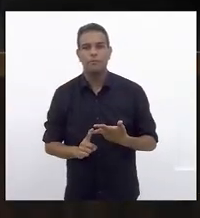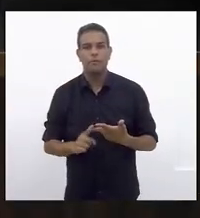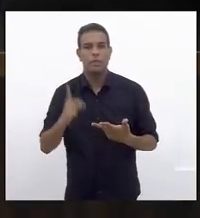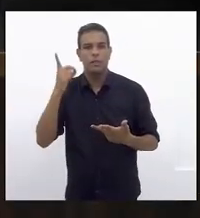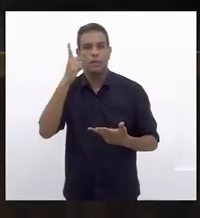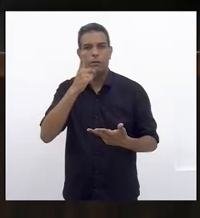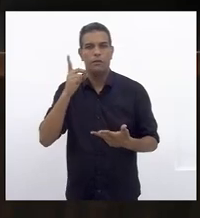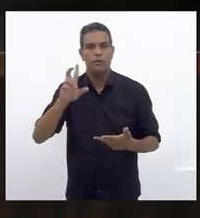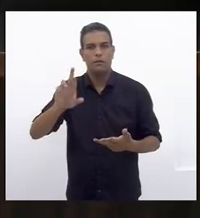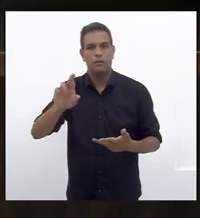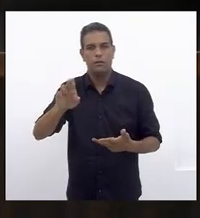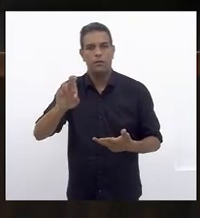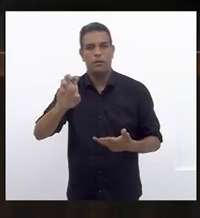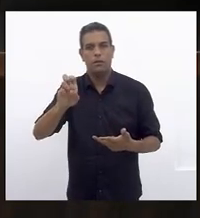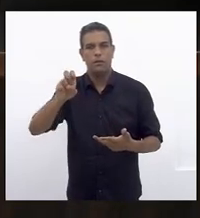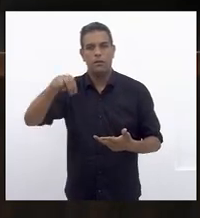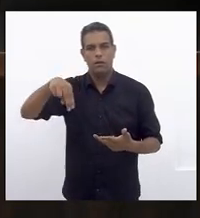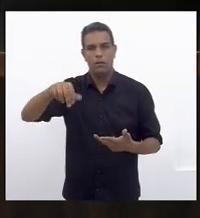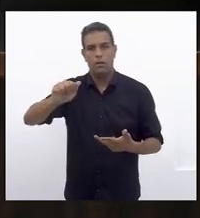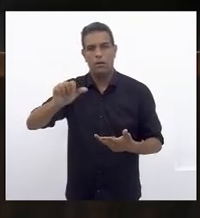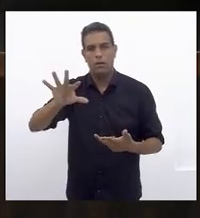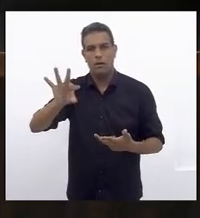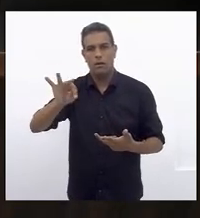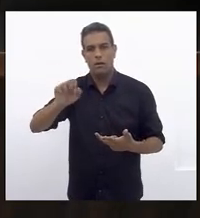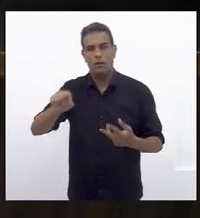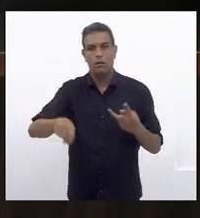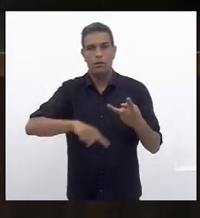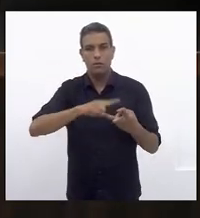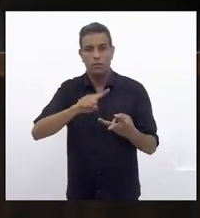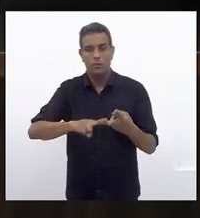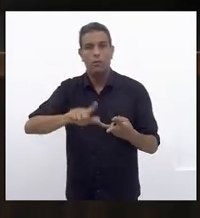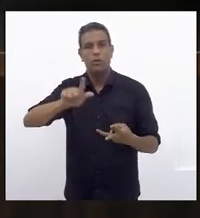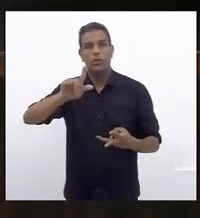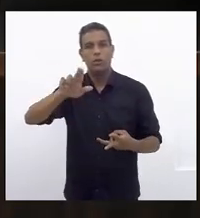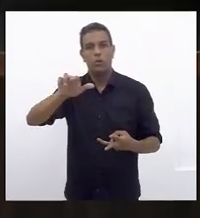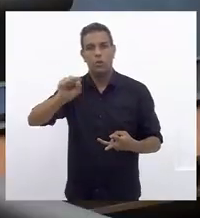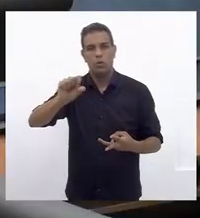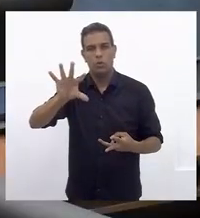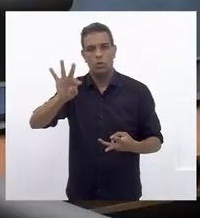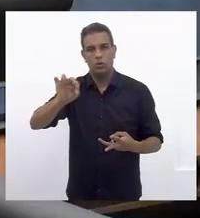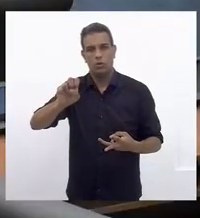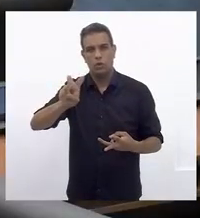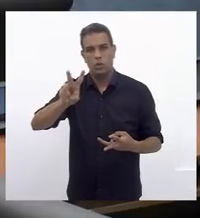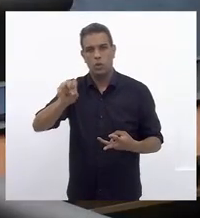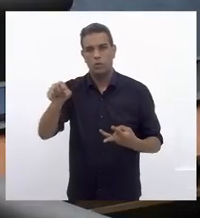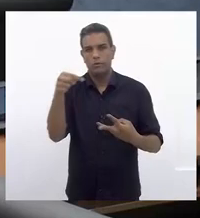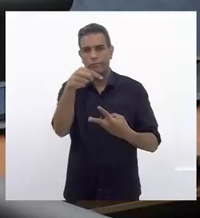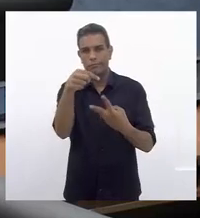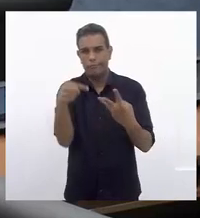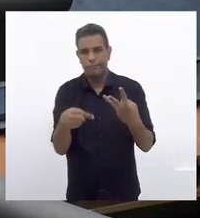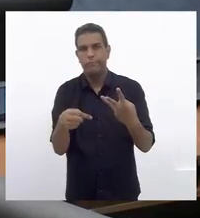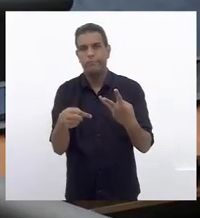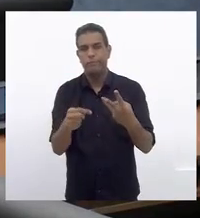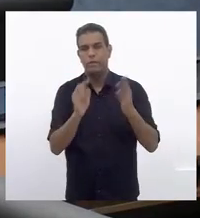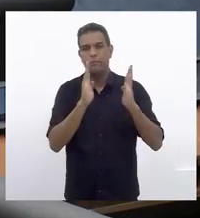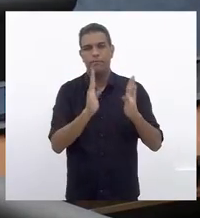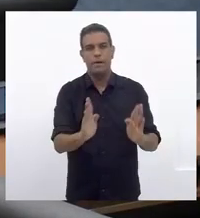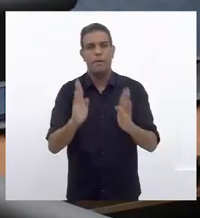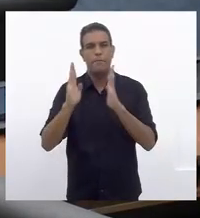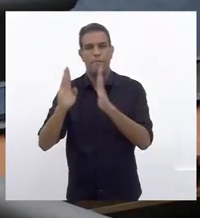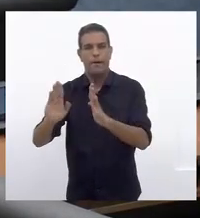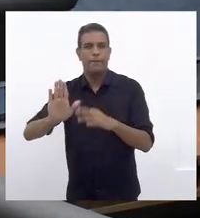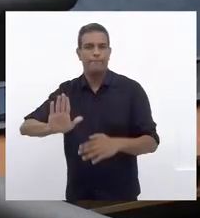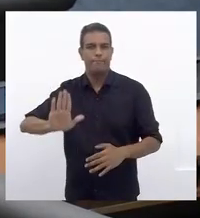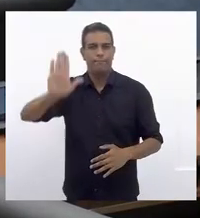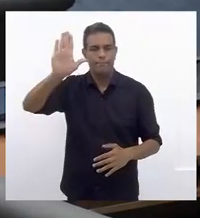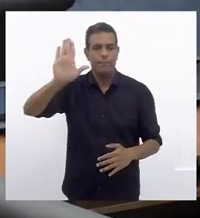deputada Renata, deputado Gustavo Schmidt. O presidente André, pela ordem, presidente André